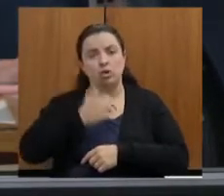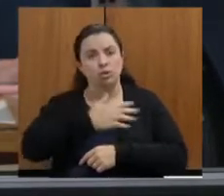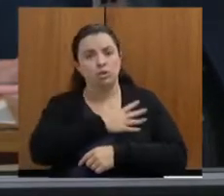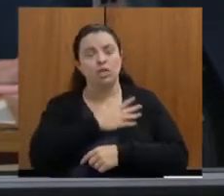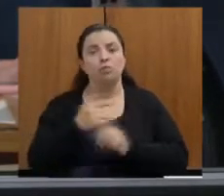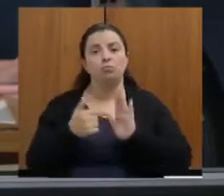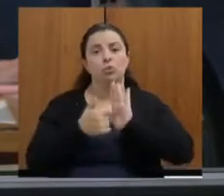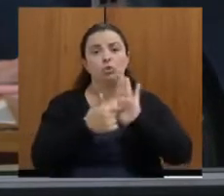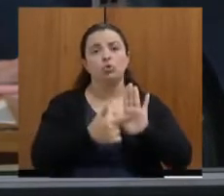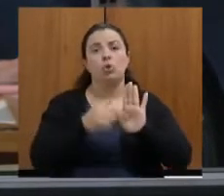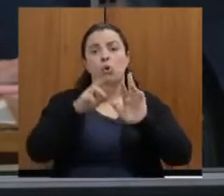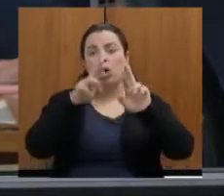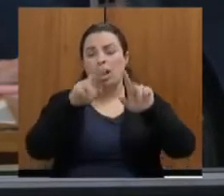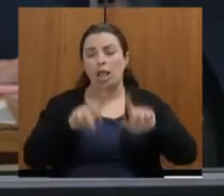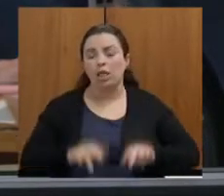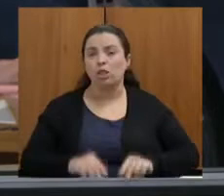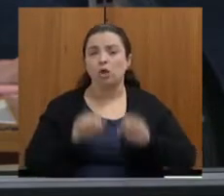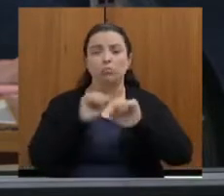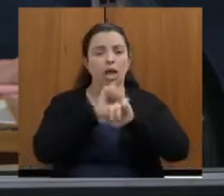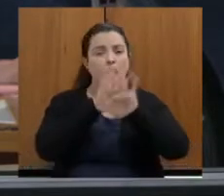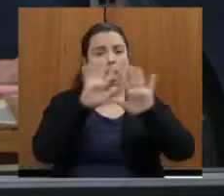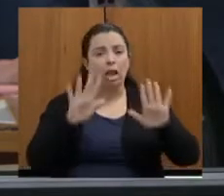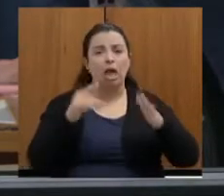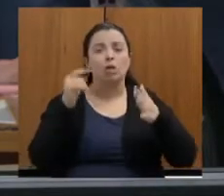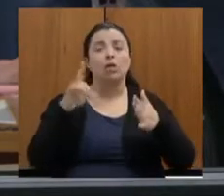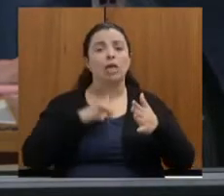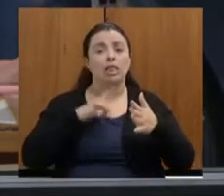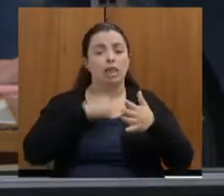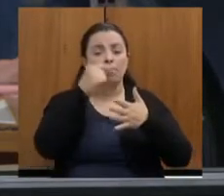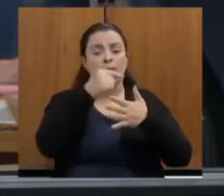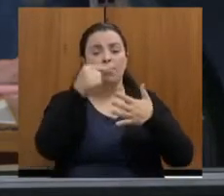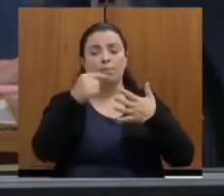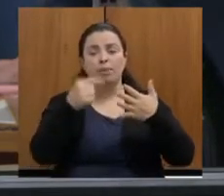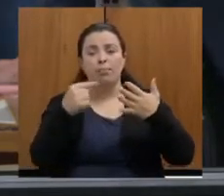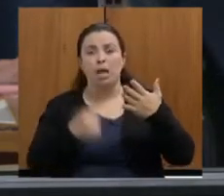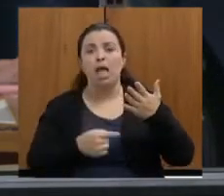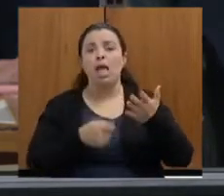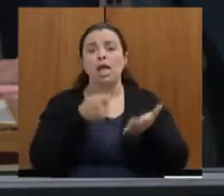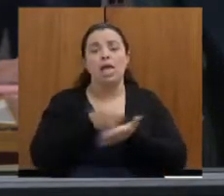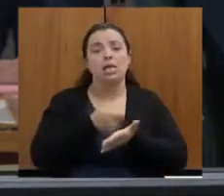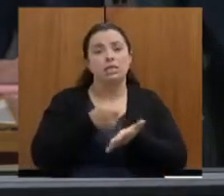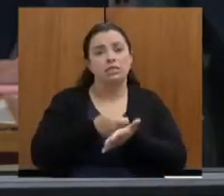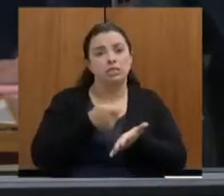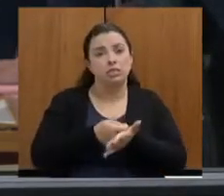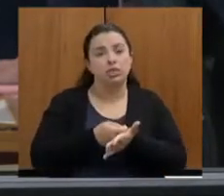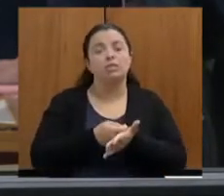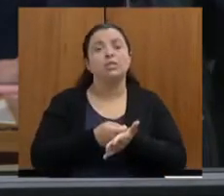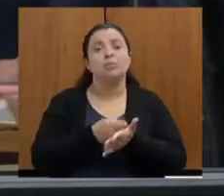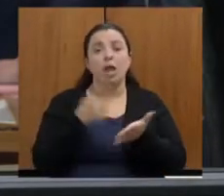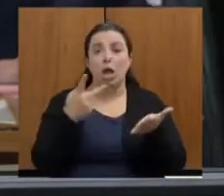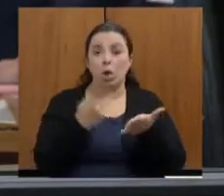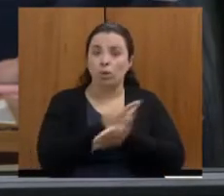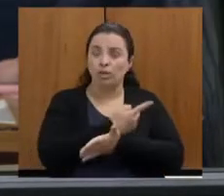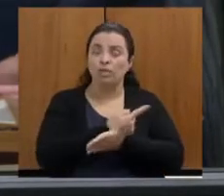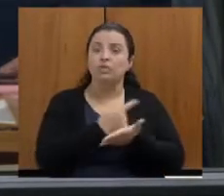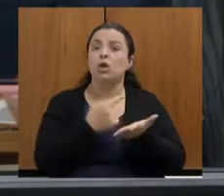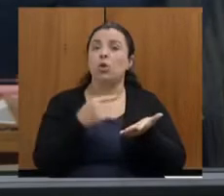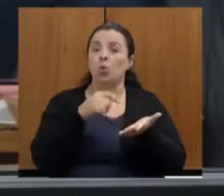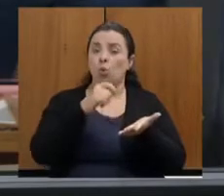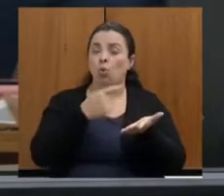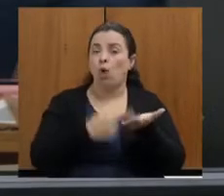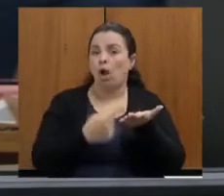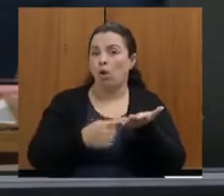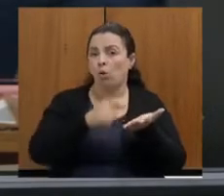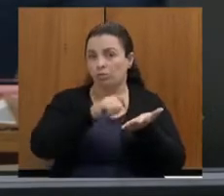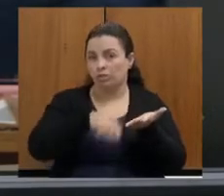relatório contendo pressupostos indispensáveis pela para realização do acordo e também